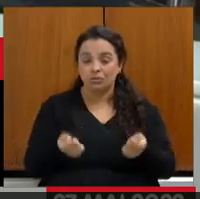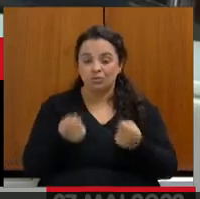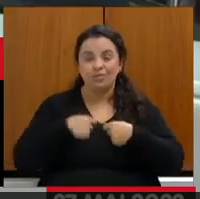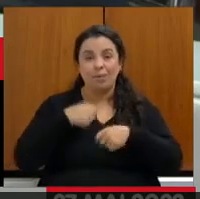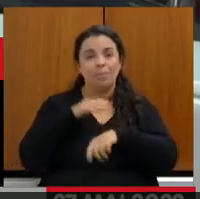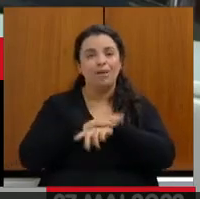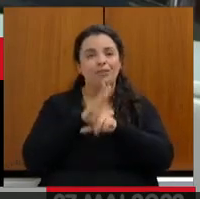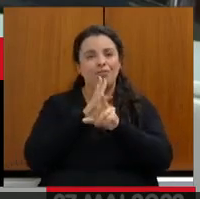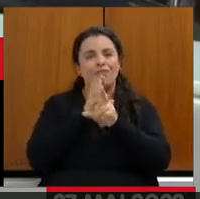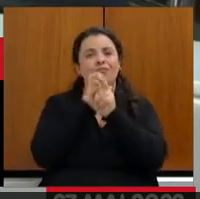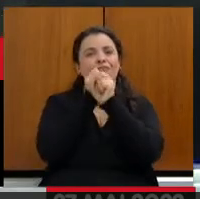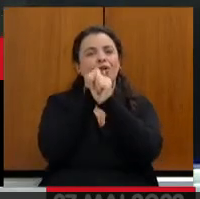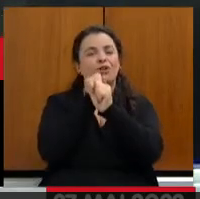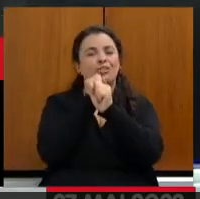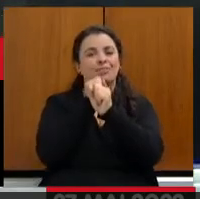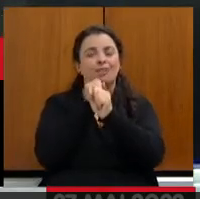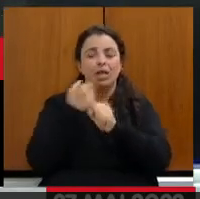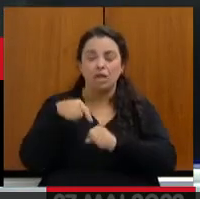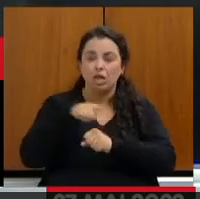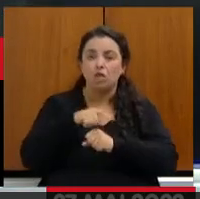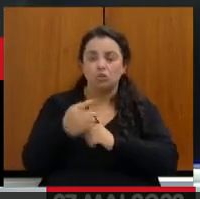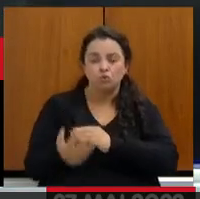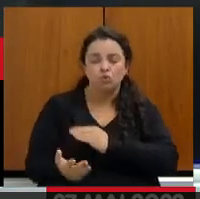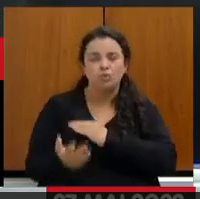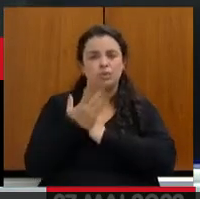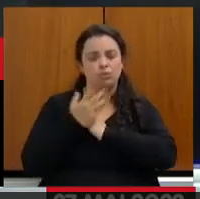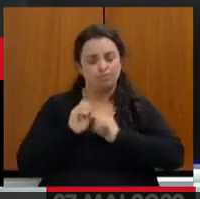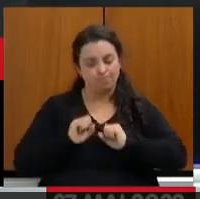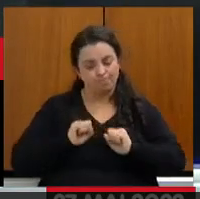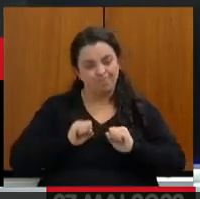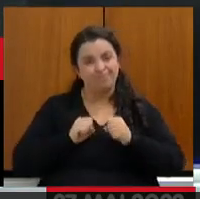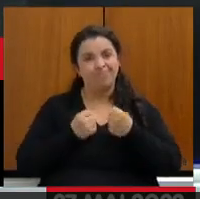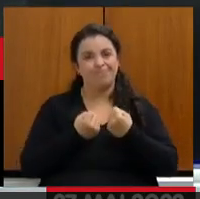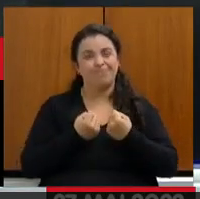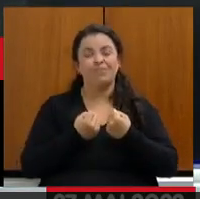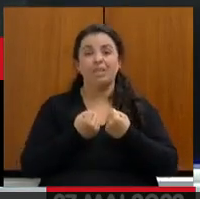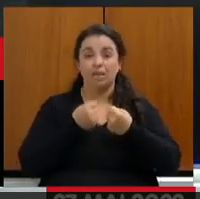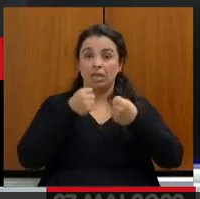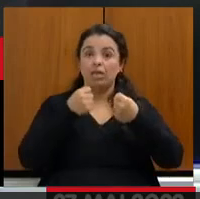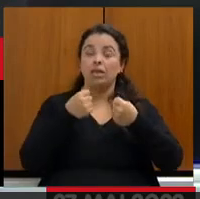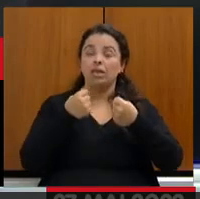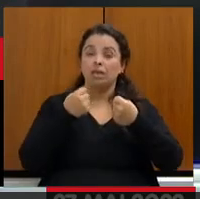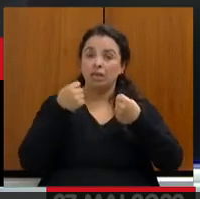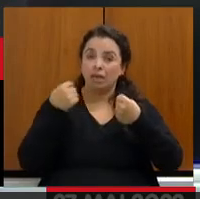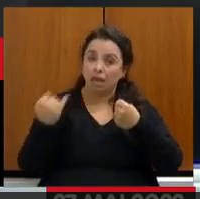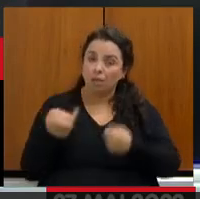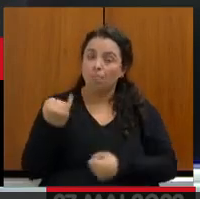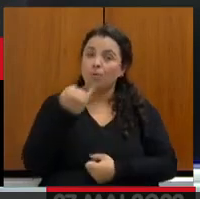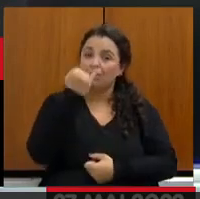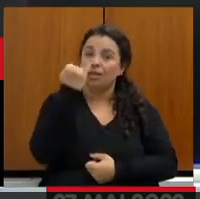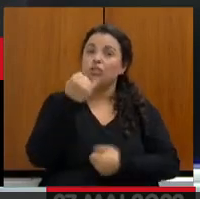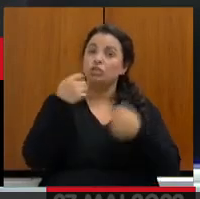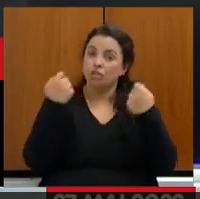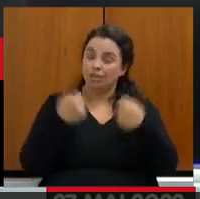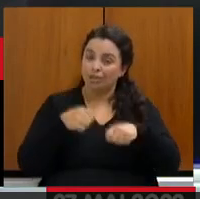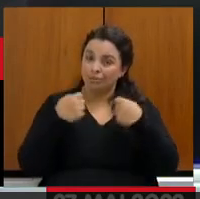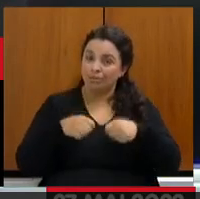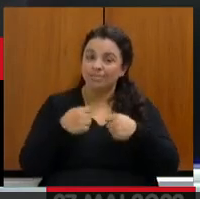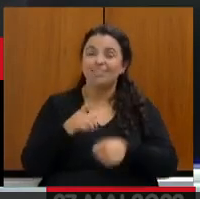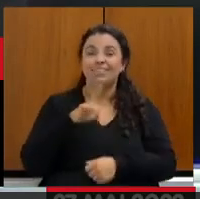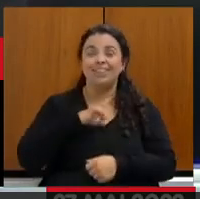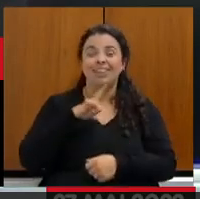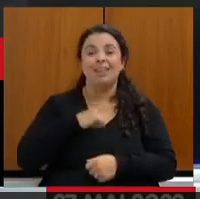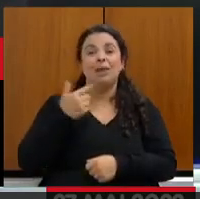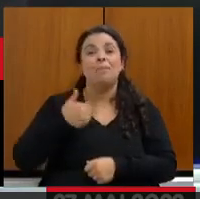fortes isso só reafirma a necessidade EA importância de termos